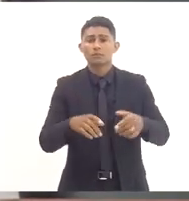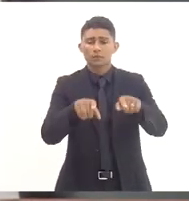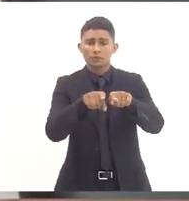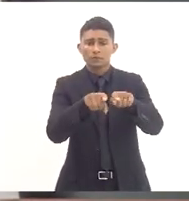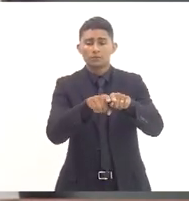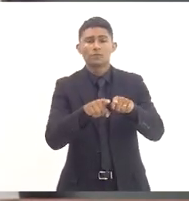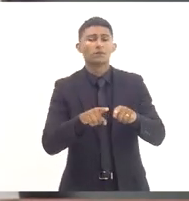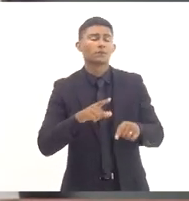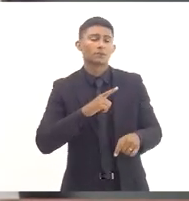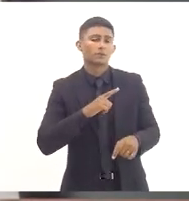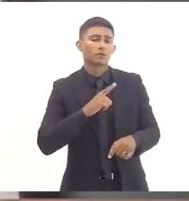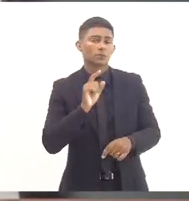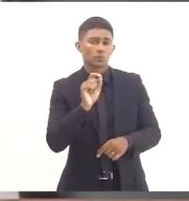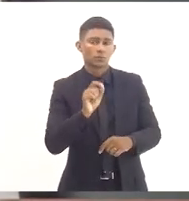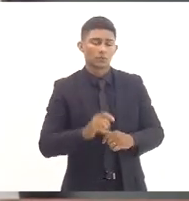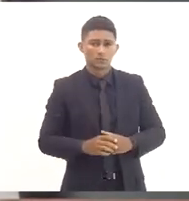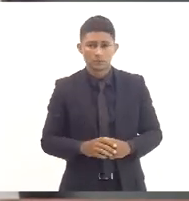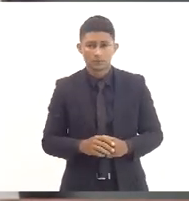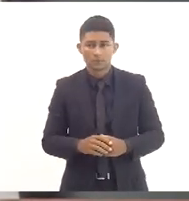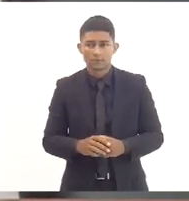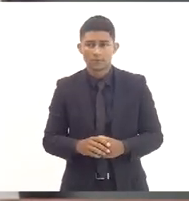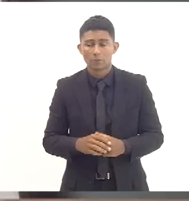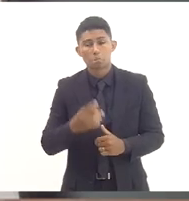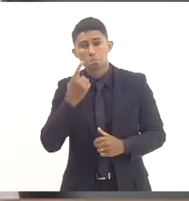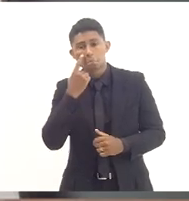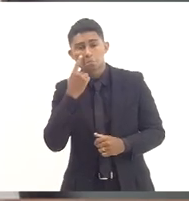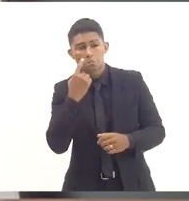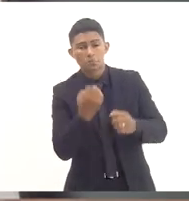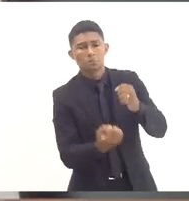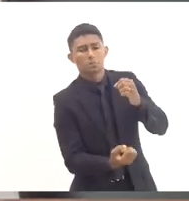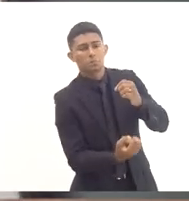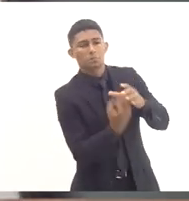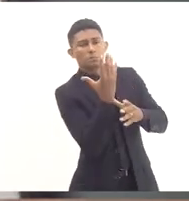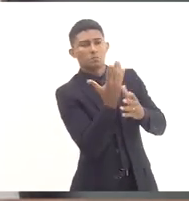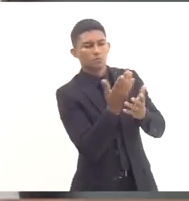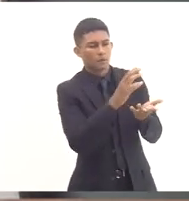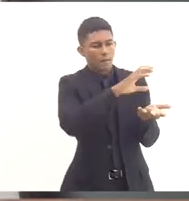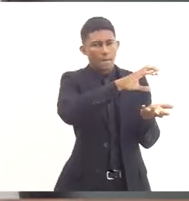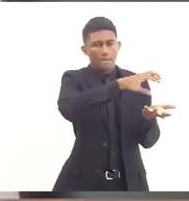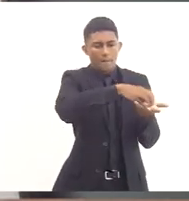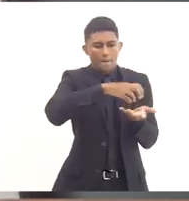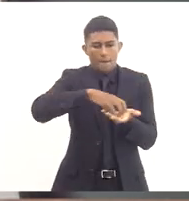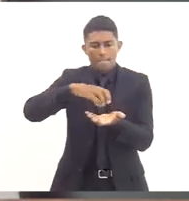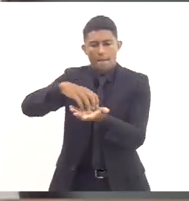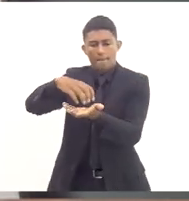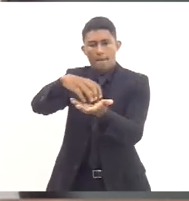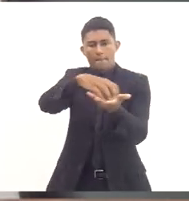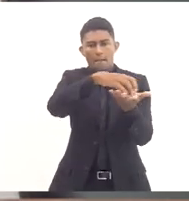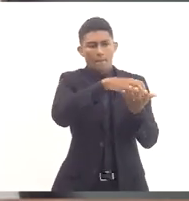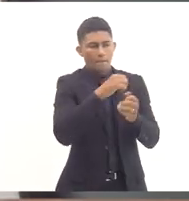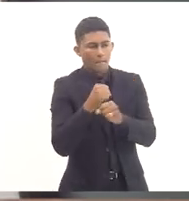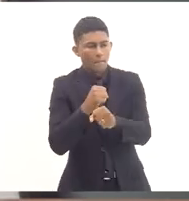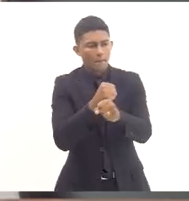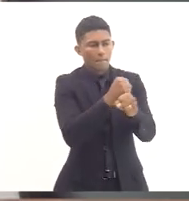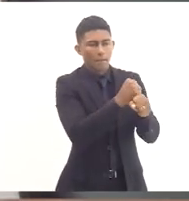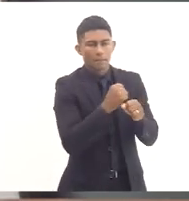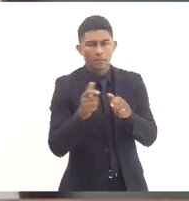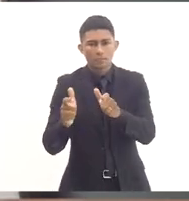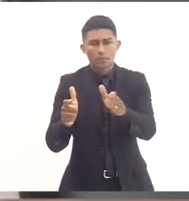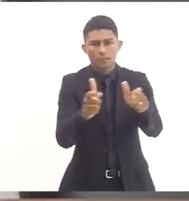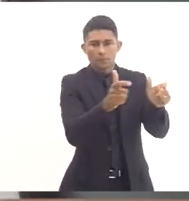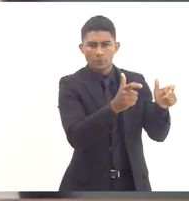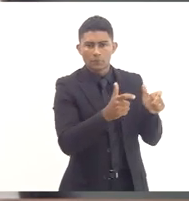também existe a possibilidade de serem criados Centro de Reabilitação que nós temos muito poucos no Rio de Janeiro